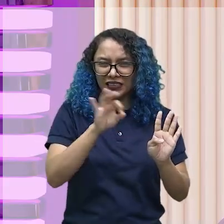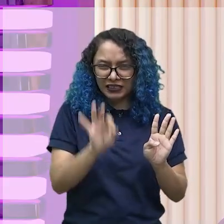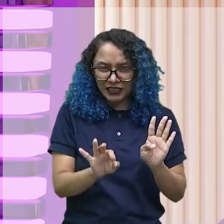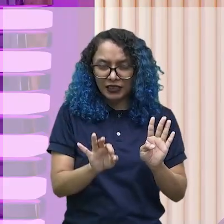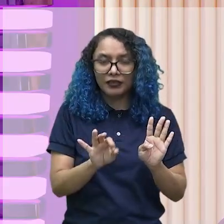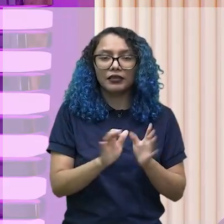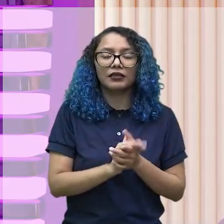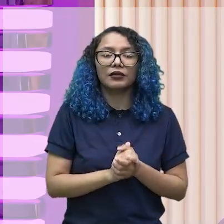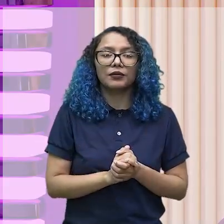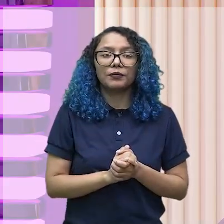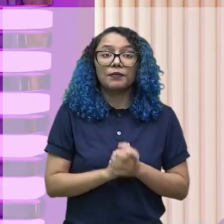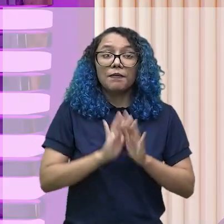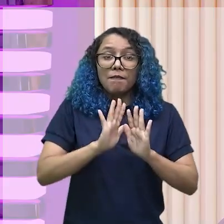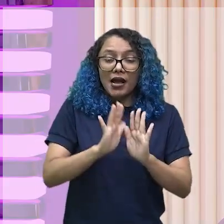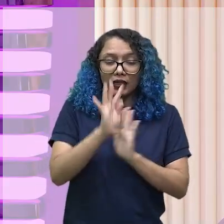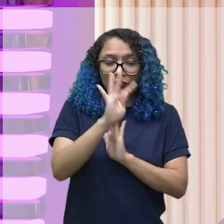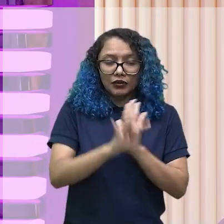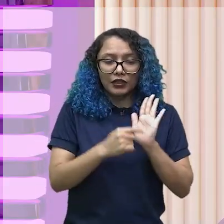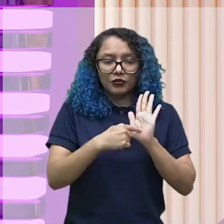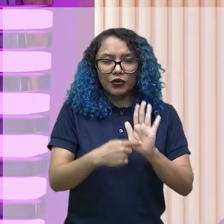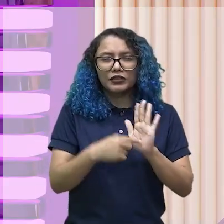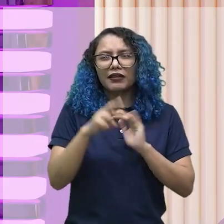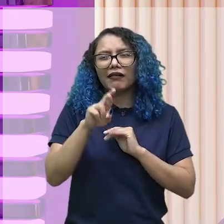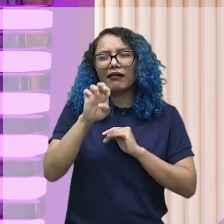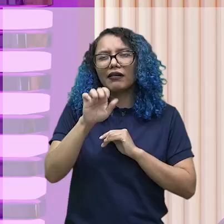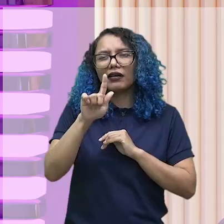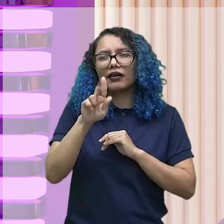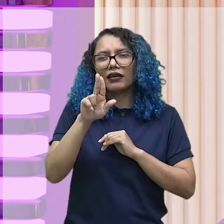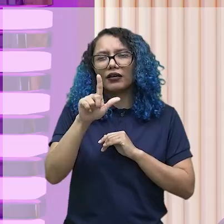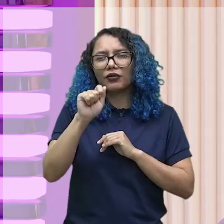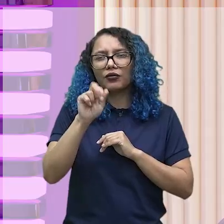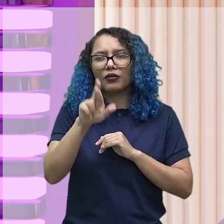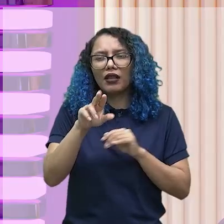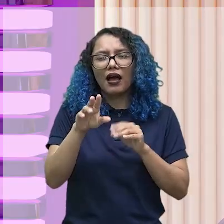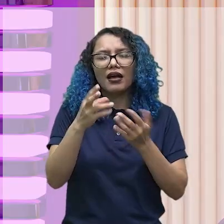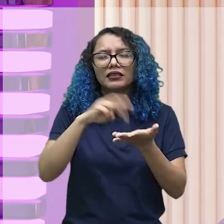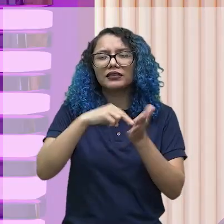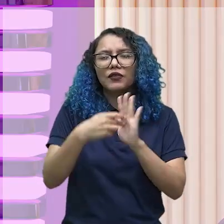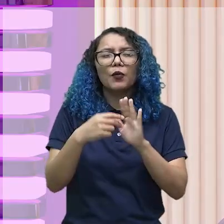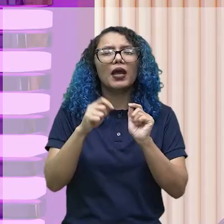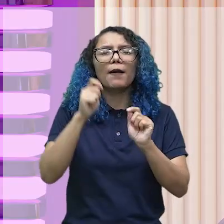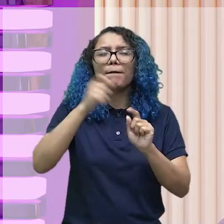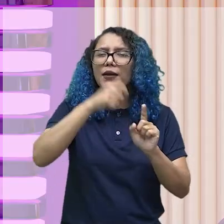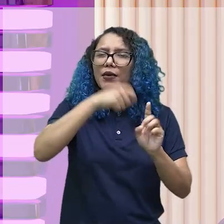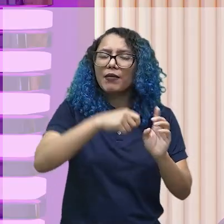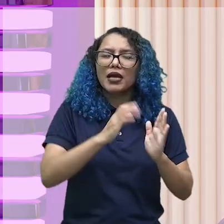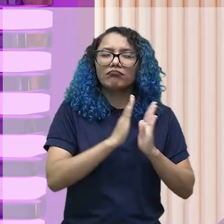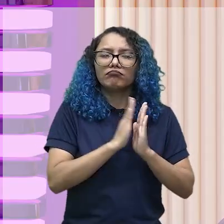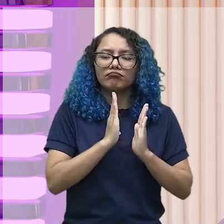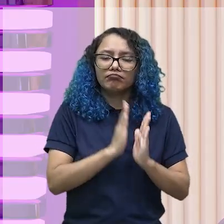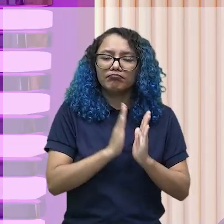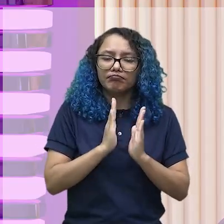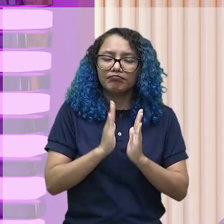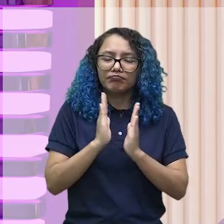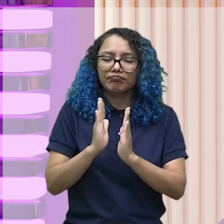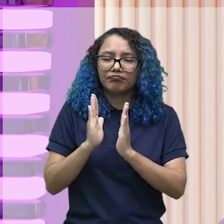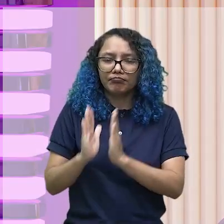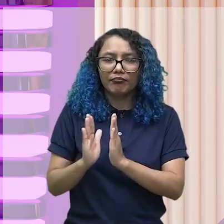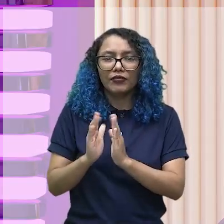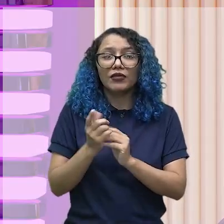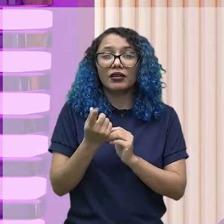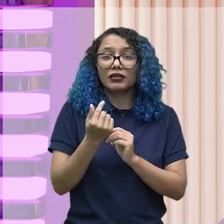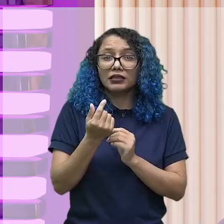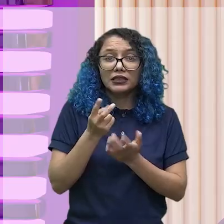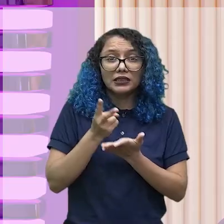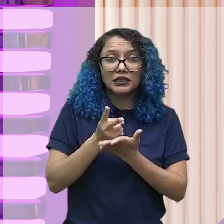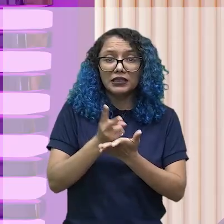a parte que o texto falou de regular é justamente essa, que a cada mês a gente vai ter um valor